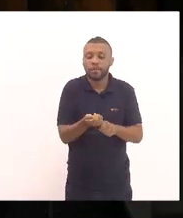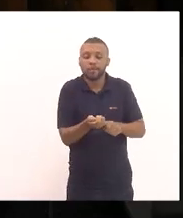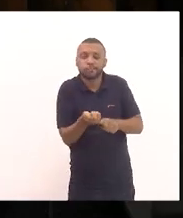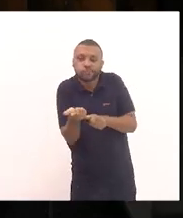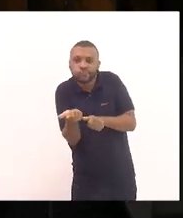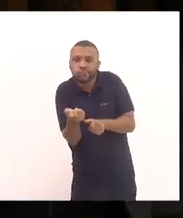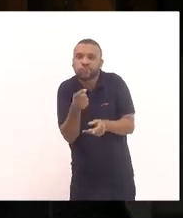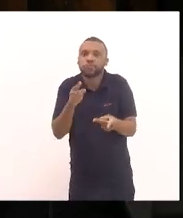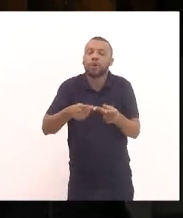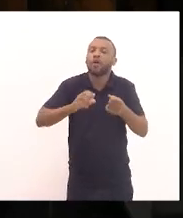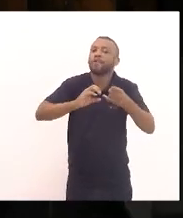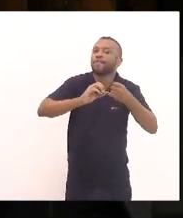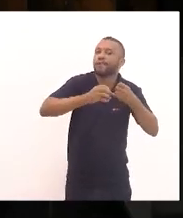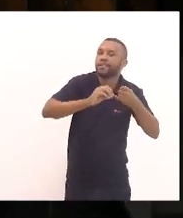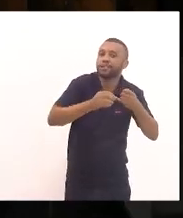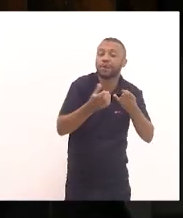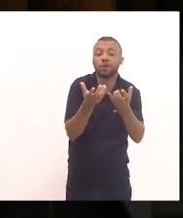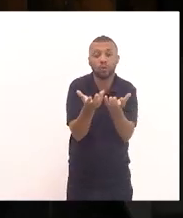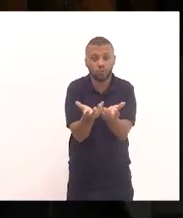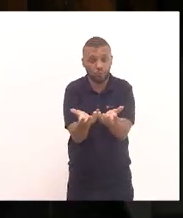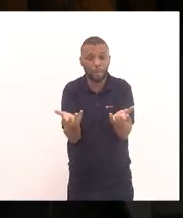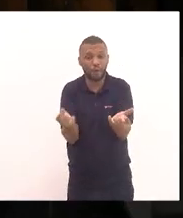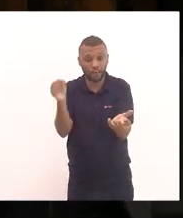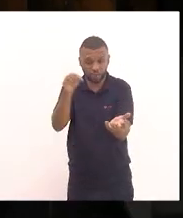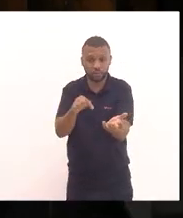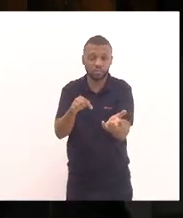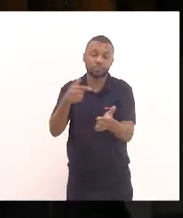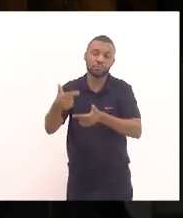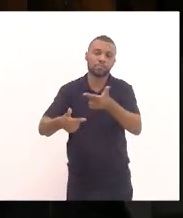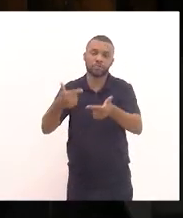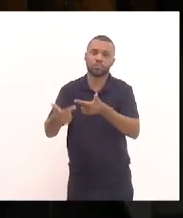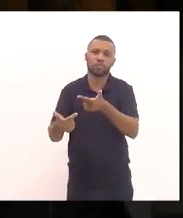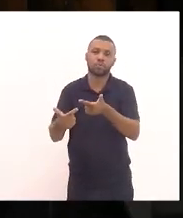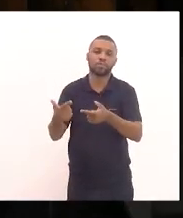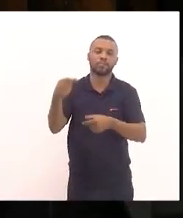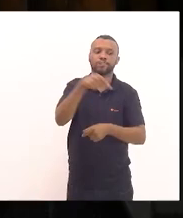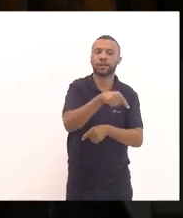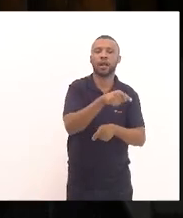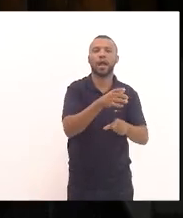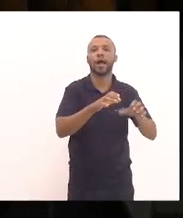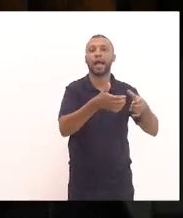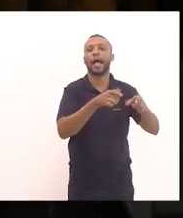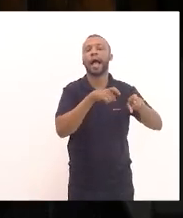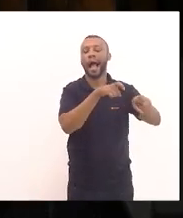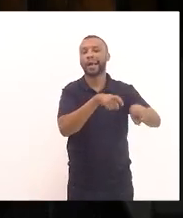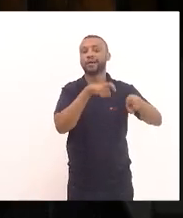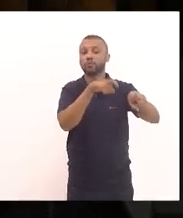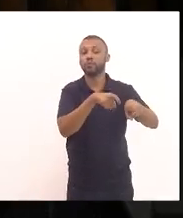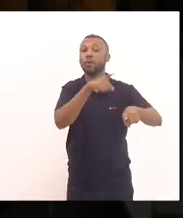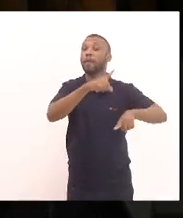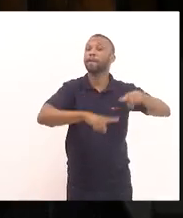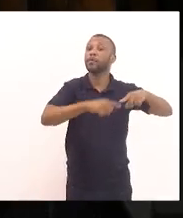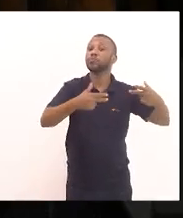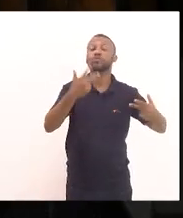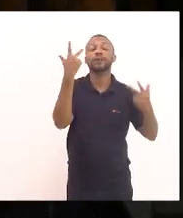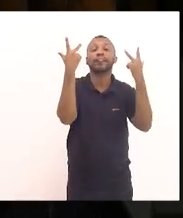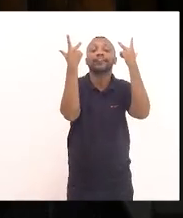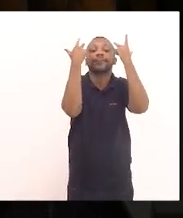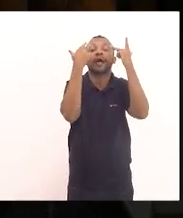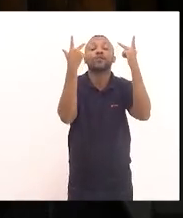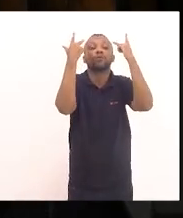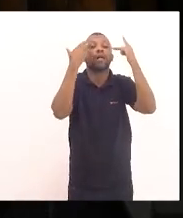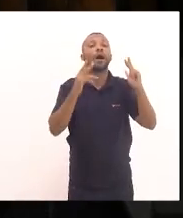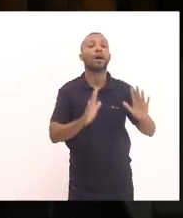do trabalhador é a agricultura familiar. E nós queremos que seja agricultura orgânica,